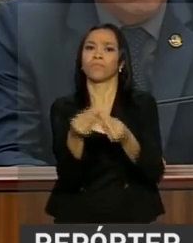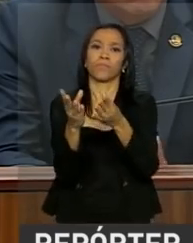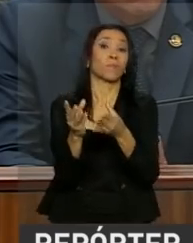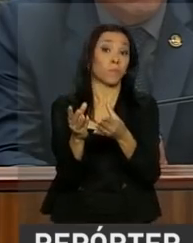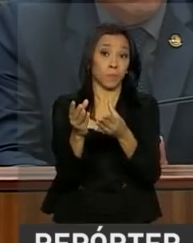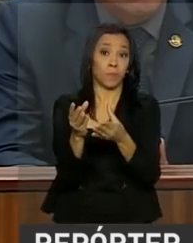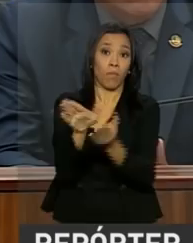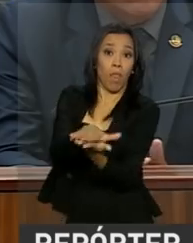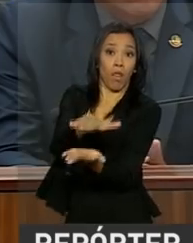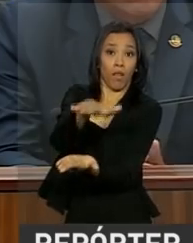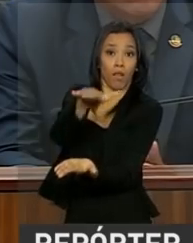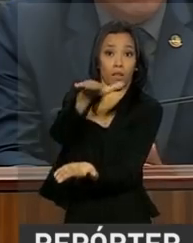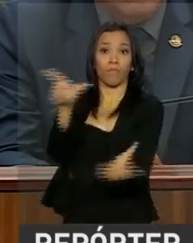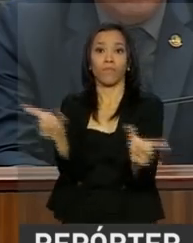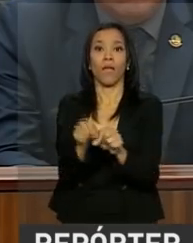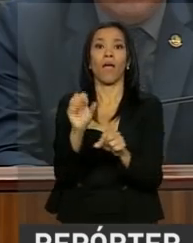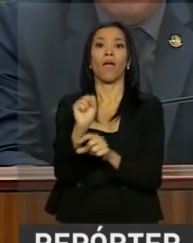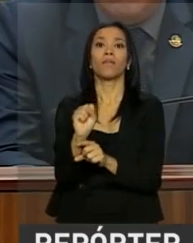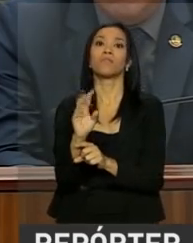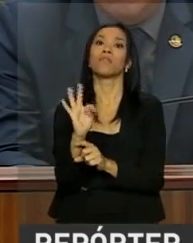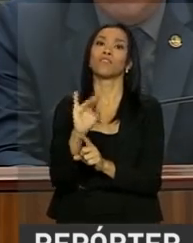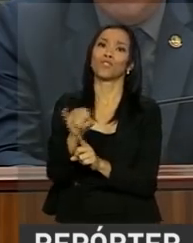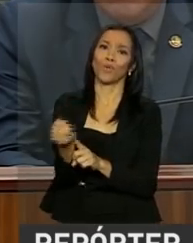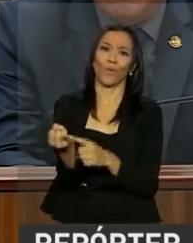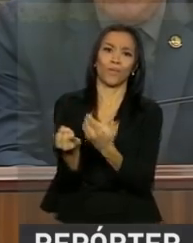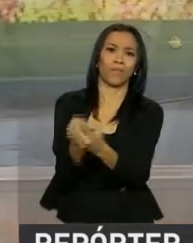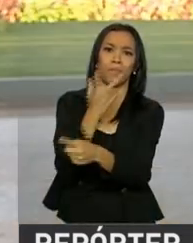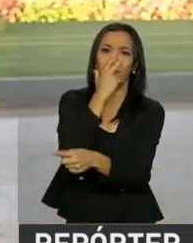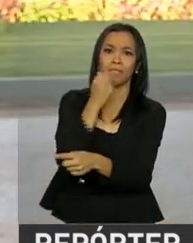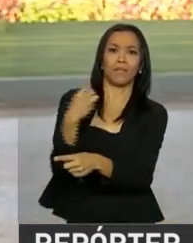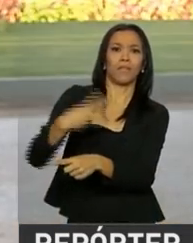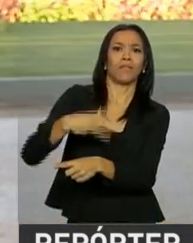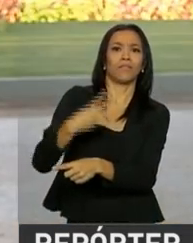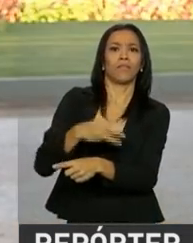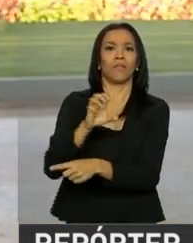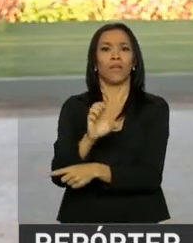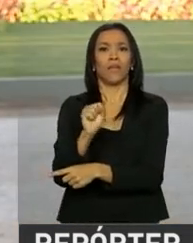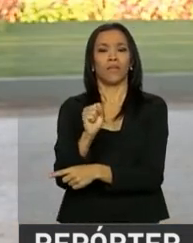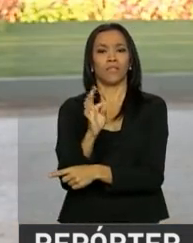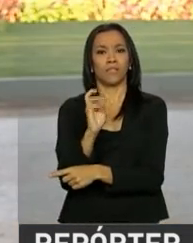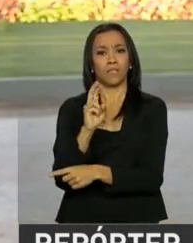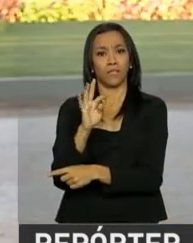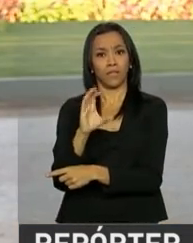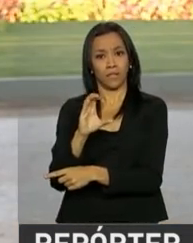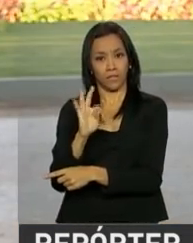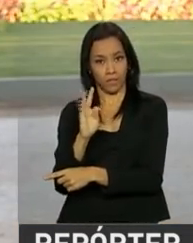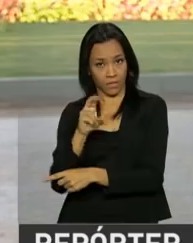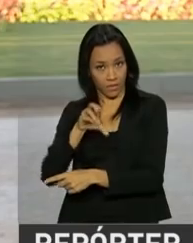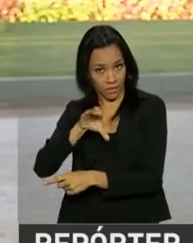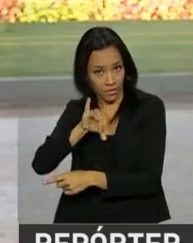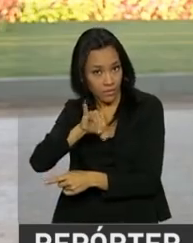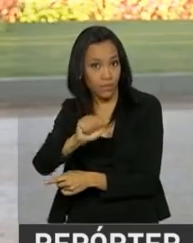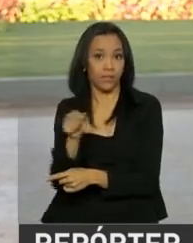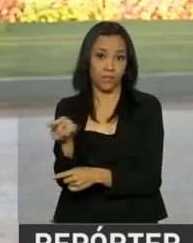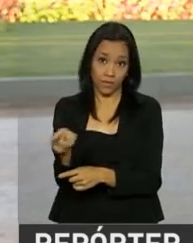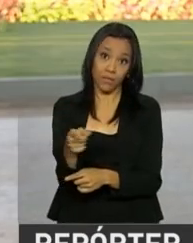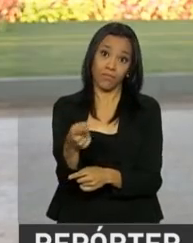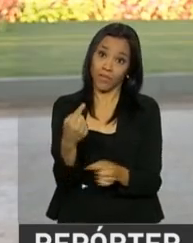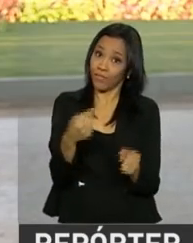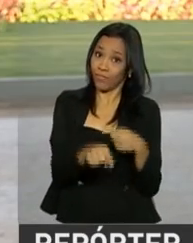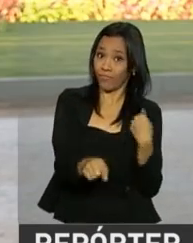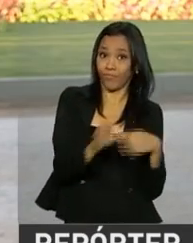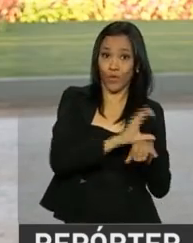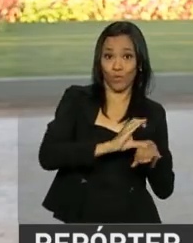ela, isso faz com que o tribunal acabe agindo como uma terceira instância, o que impede a sua atuação de acordo com o que foi previsto na